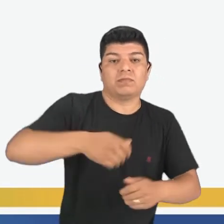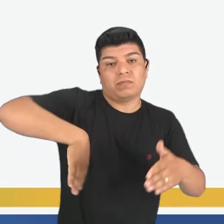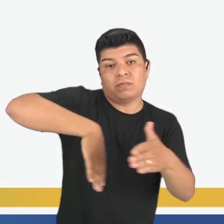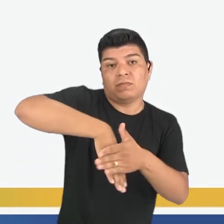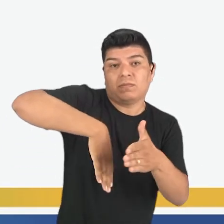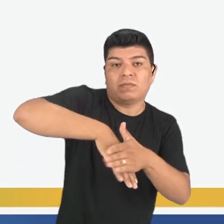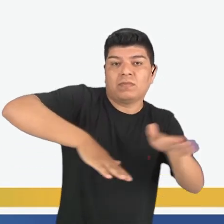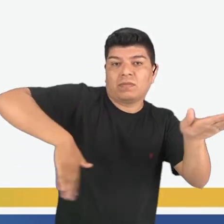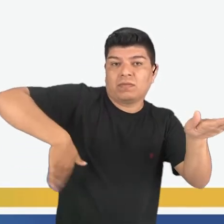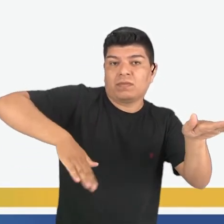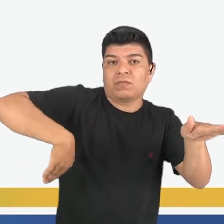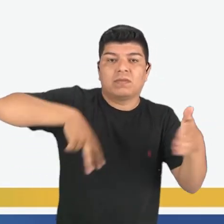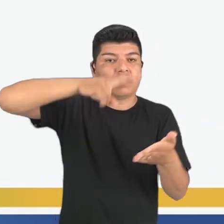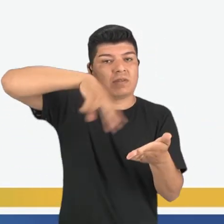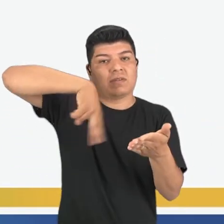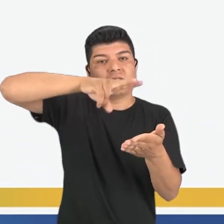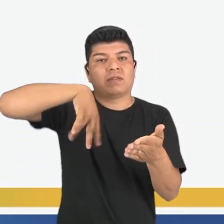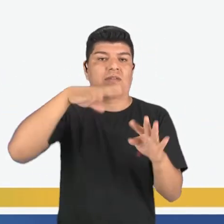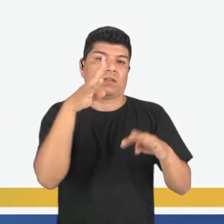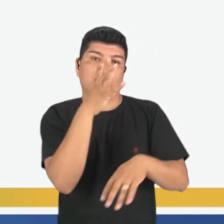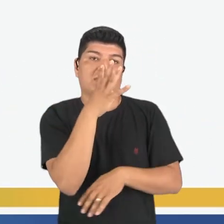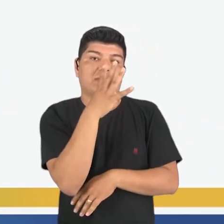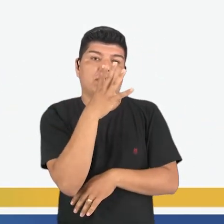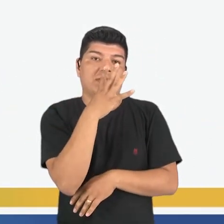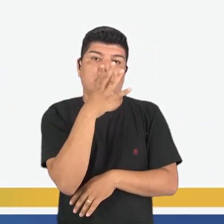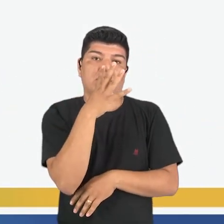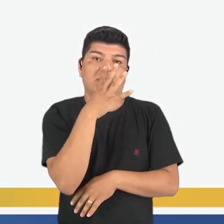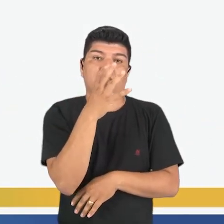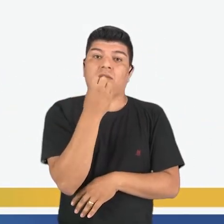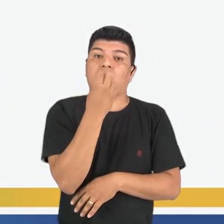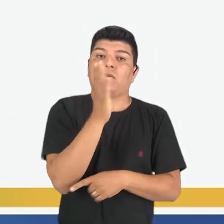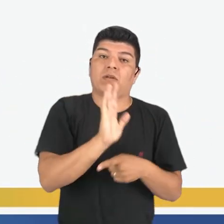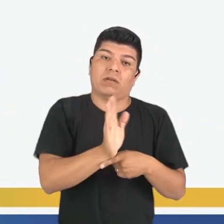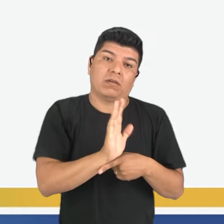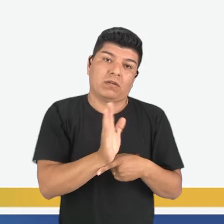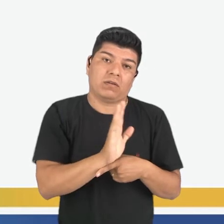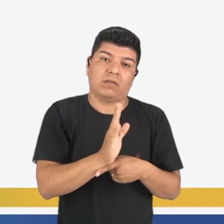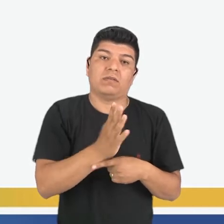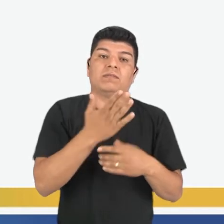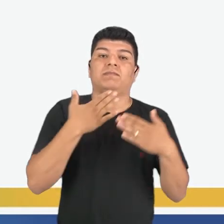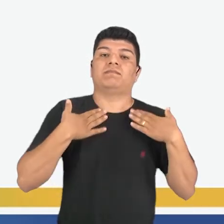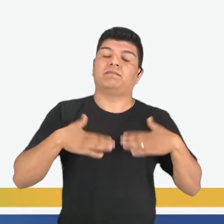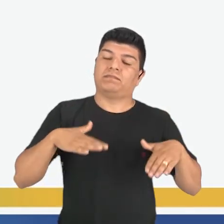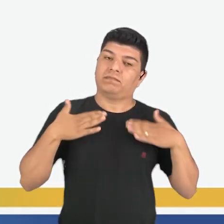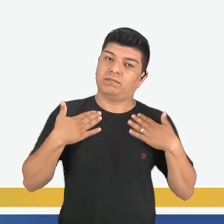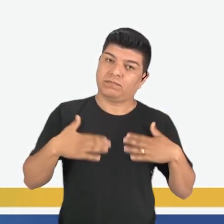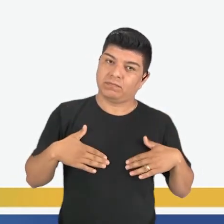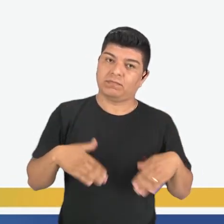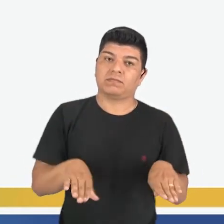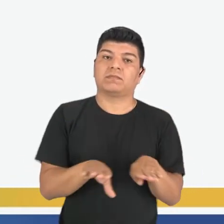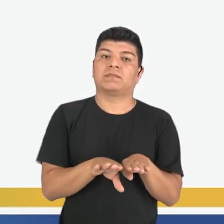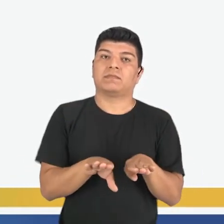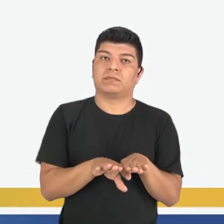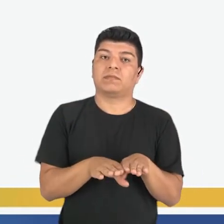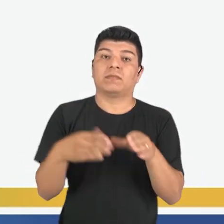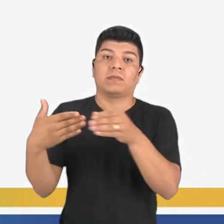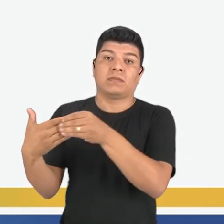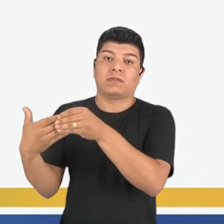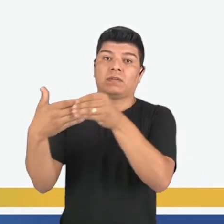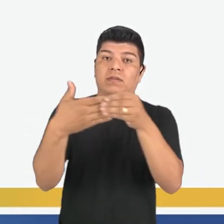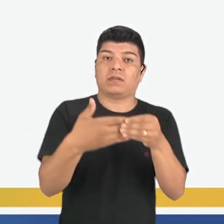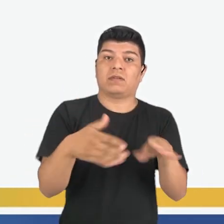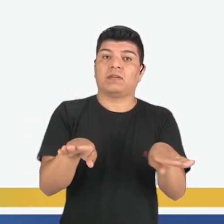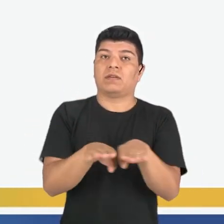bola, nadar, ler, assistir os bons filmes e descansar. Traga